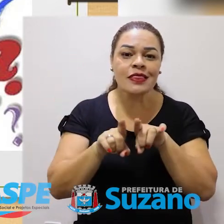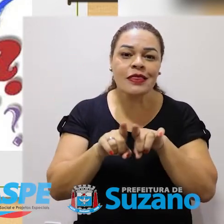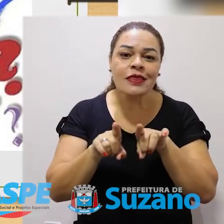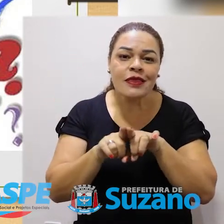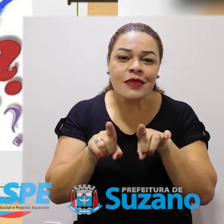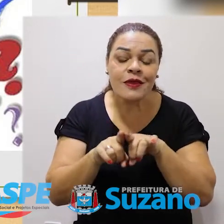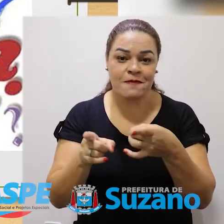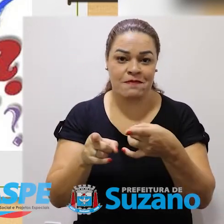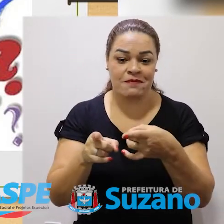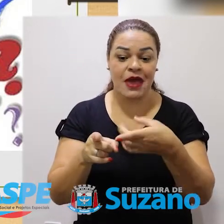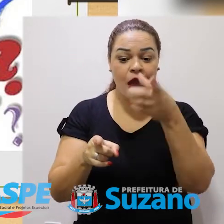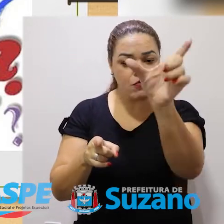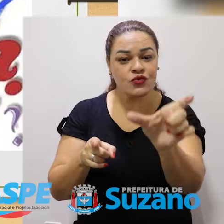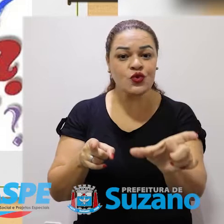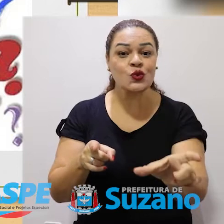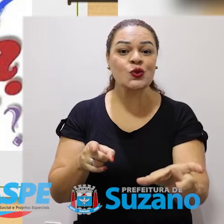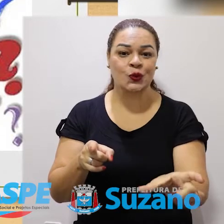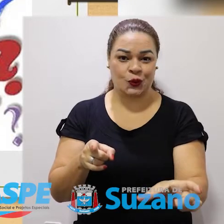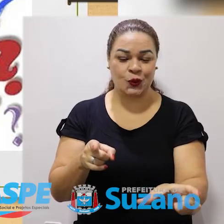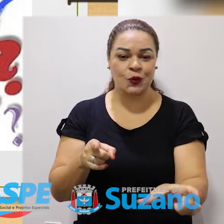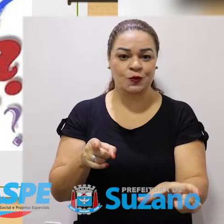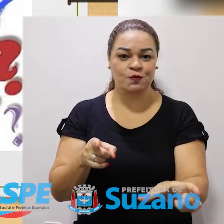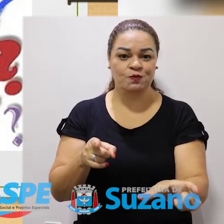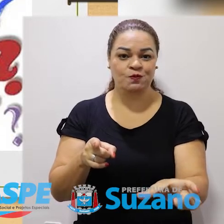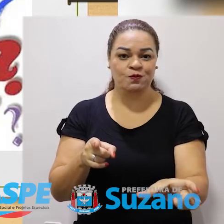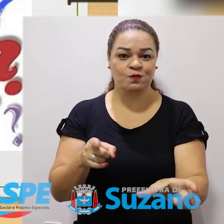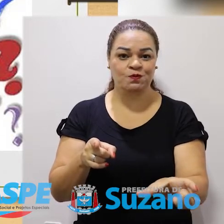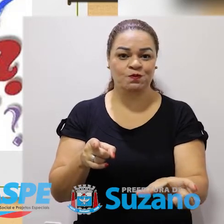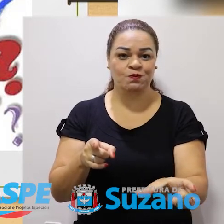dá à pessoa surda